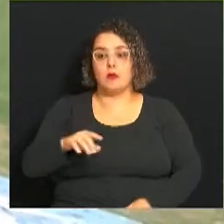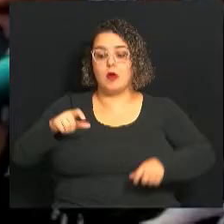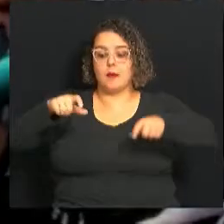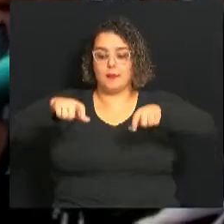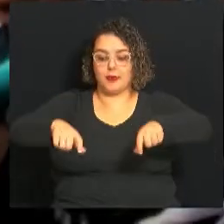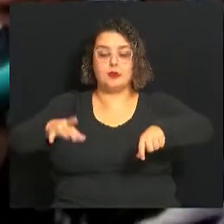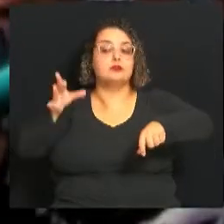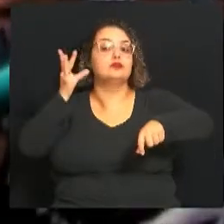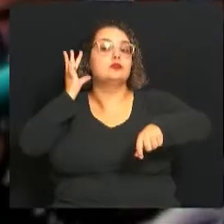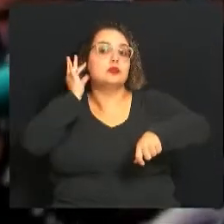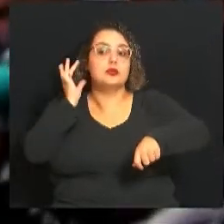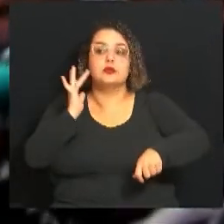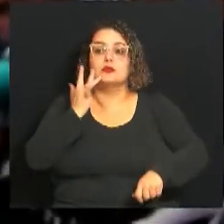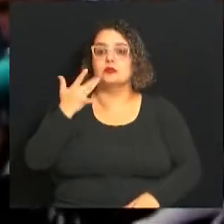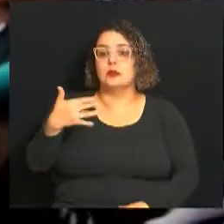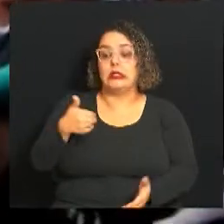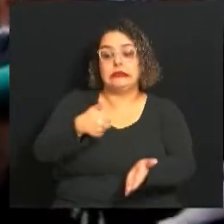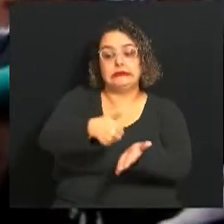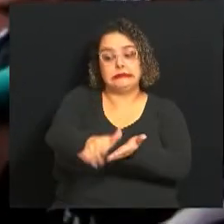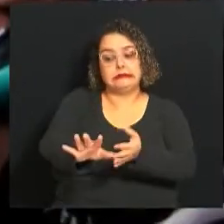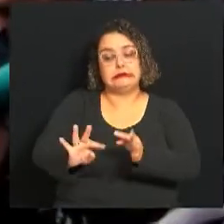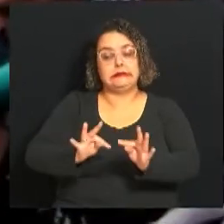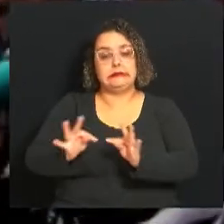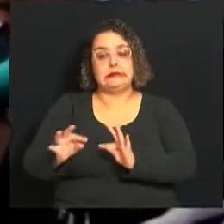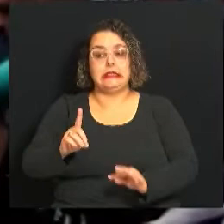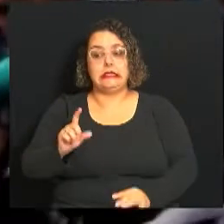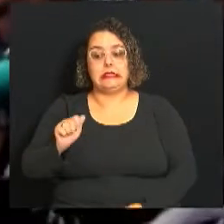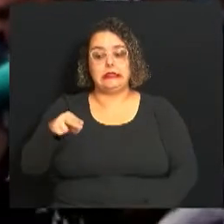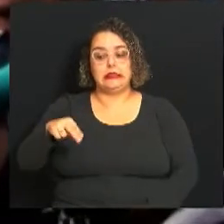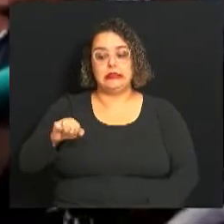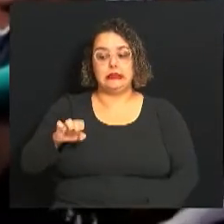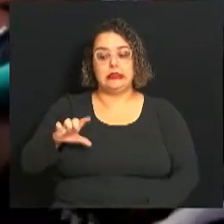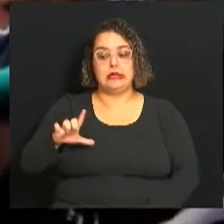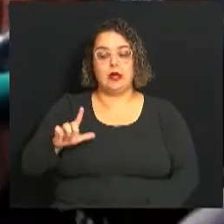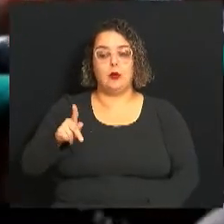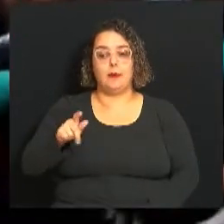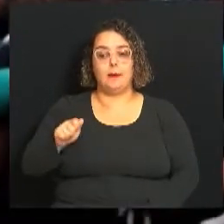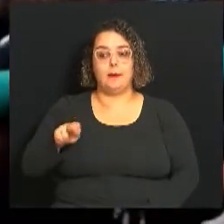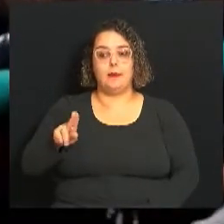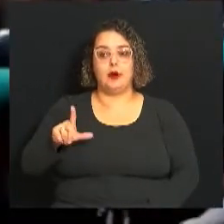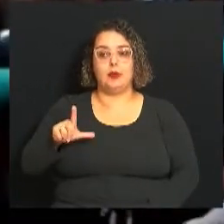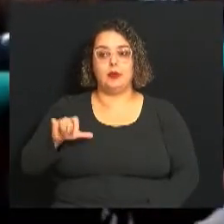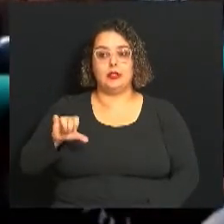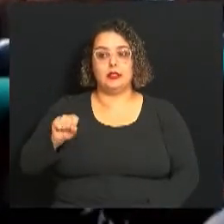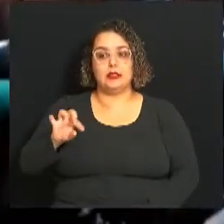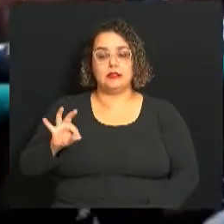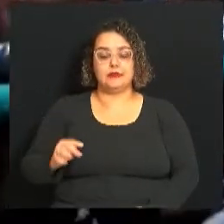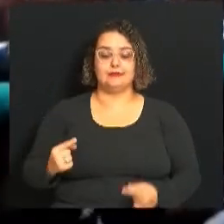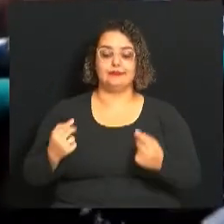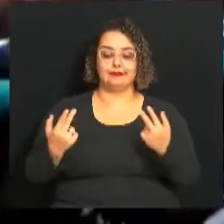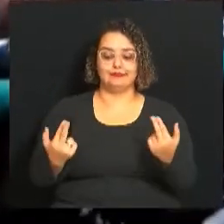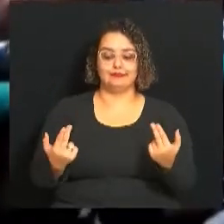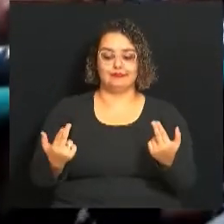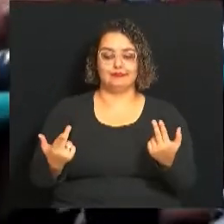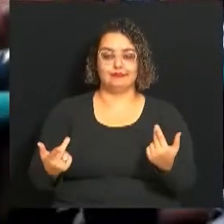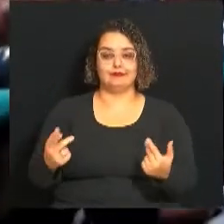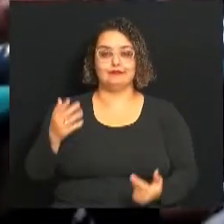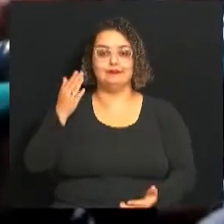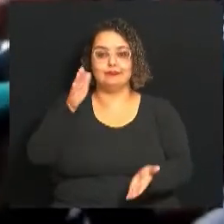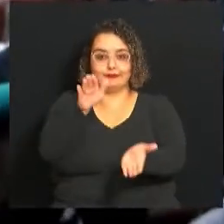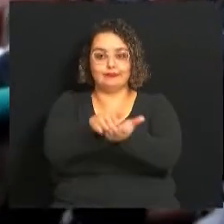Ouro, demitiu o treinador Daniel Paulista após o empate diante do Náutico em Recife na